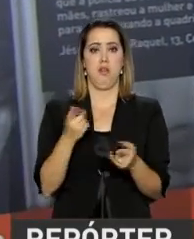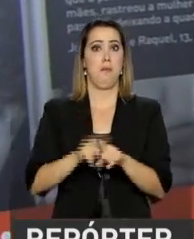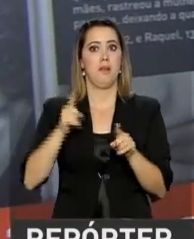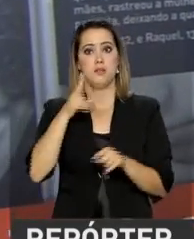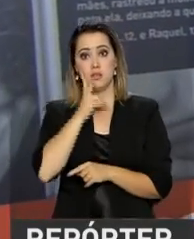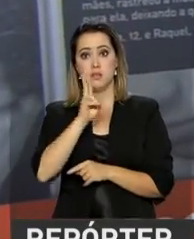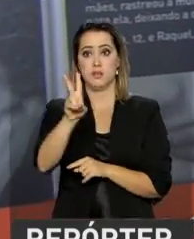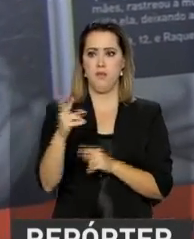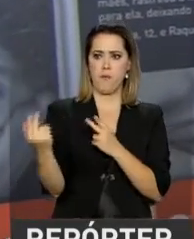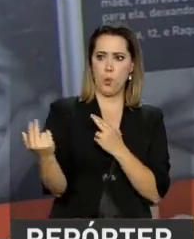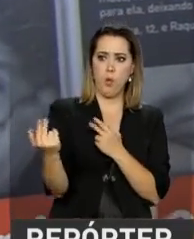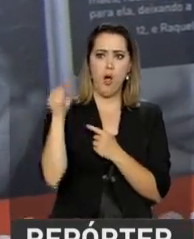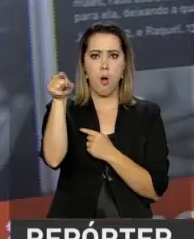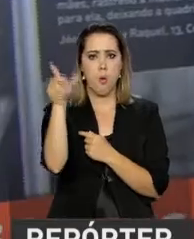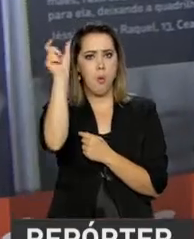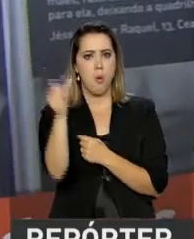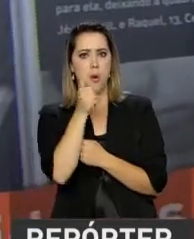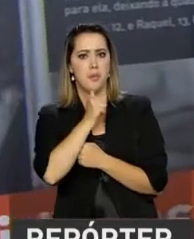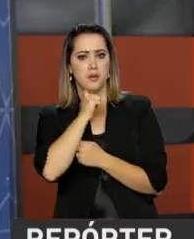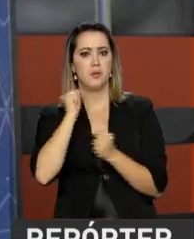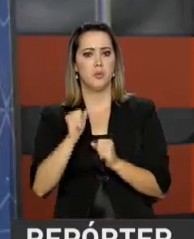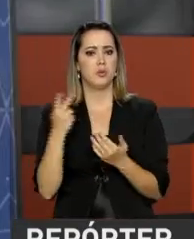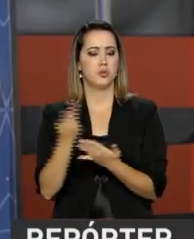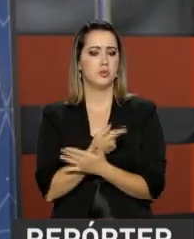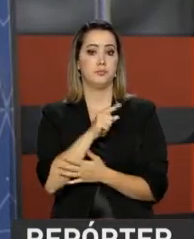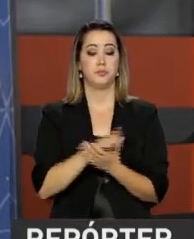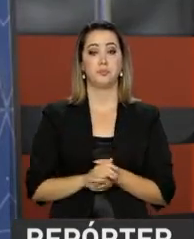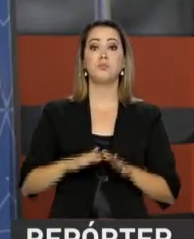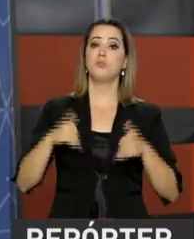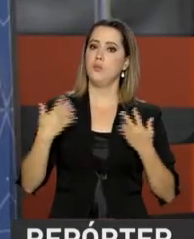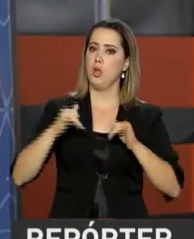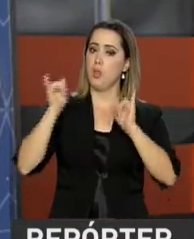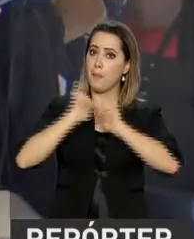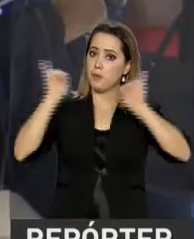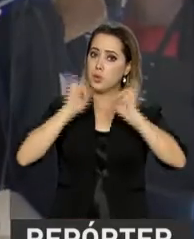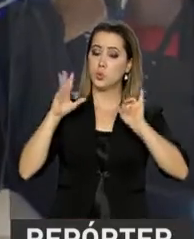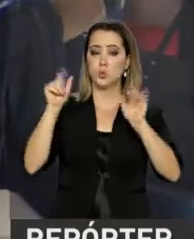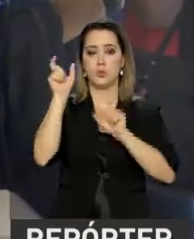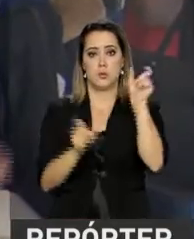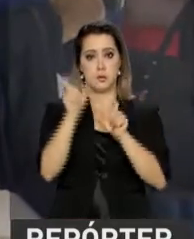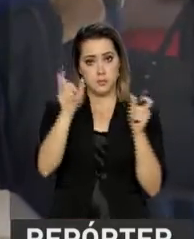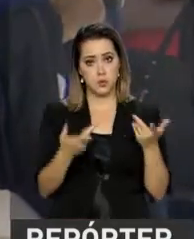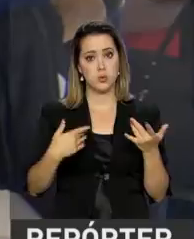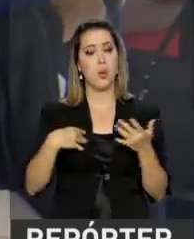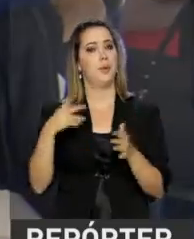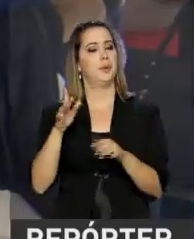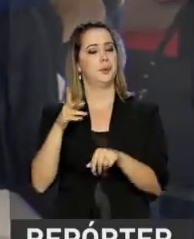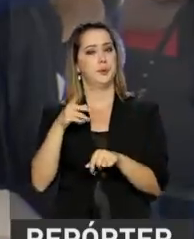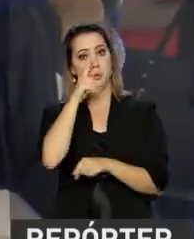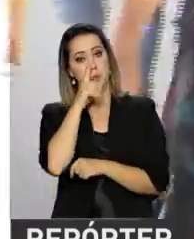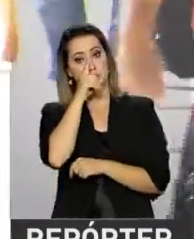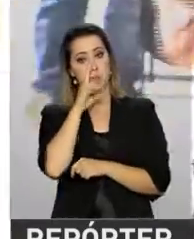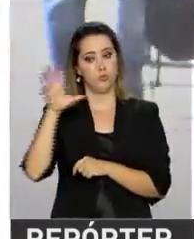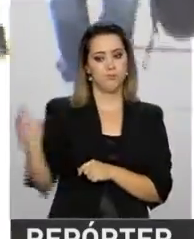né ela conheceu a menina pode acontecer a qualquer momento e para alertar pessoas de todas as idades sobre os perigos do tráfico de